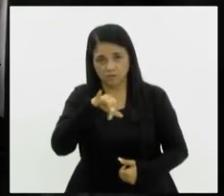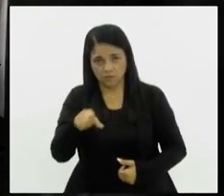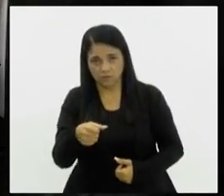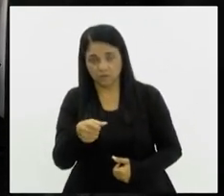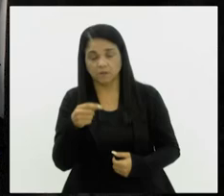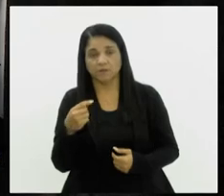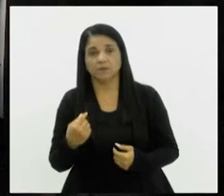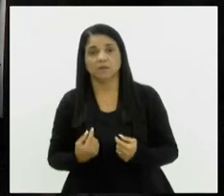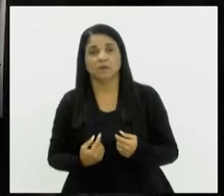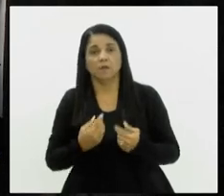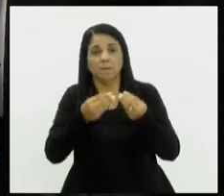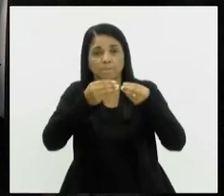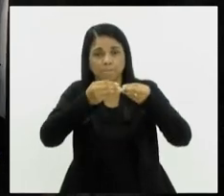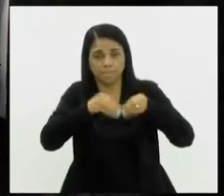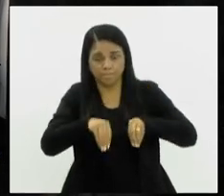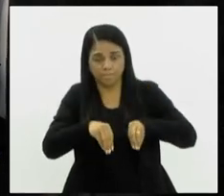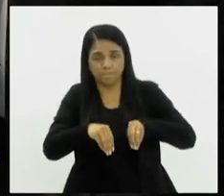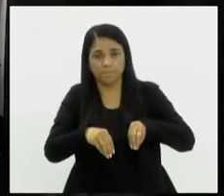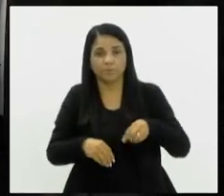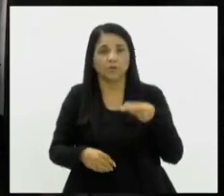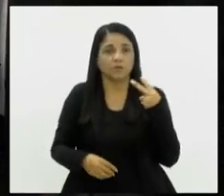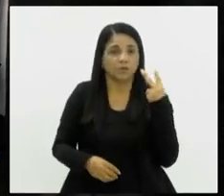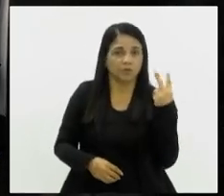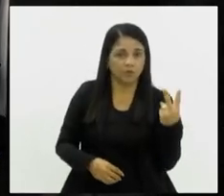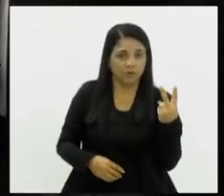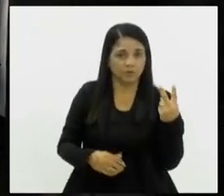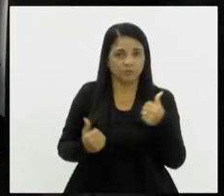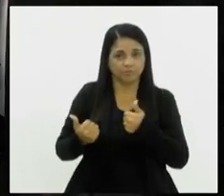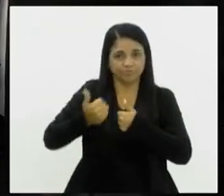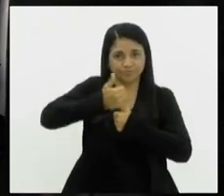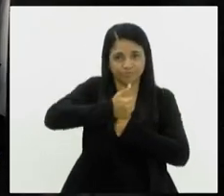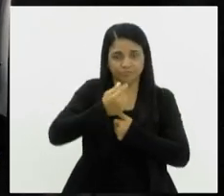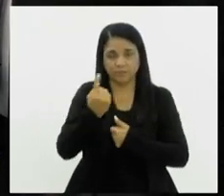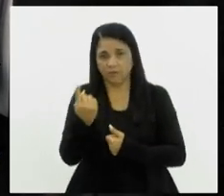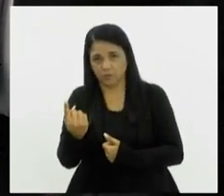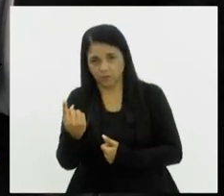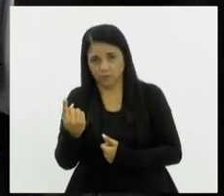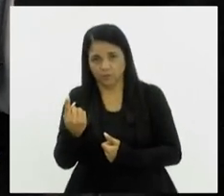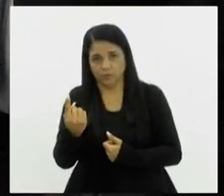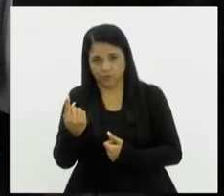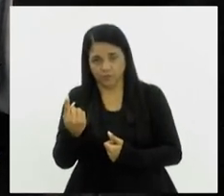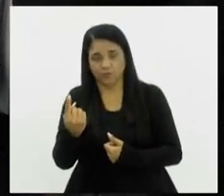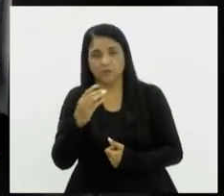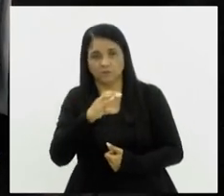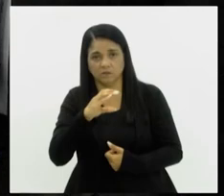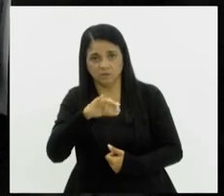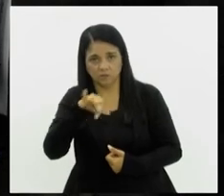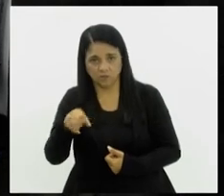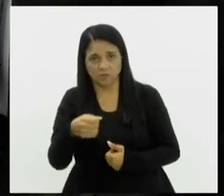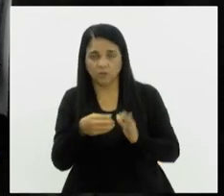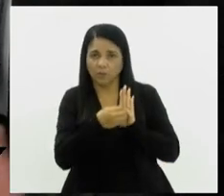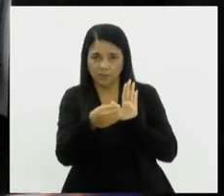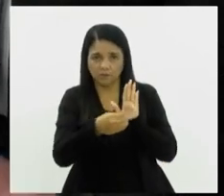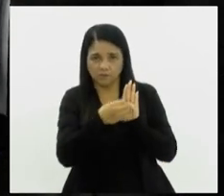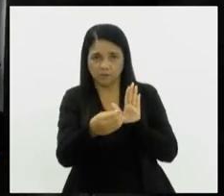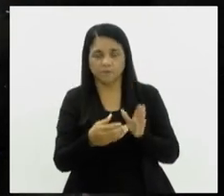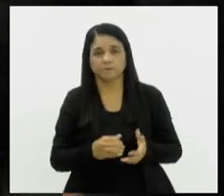E prejudicabilidade da emenda 2 pela número 1 da CCJ. É o parecer.